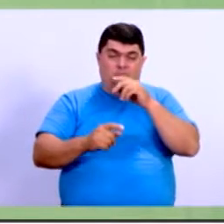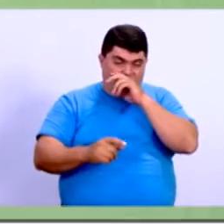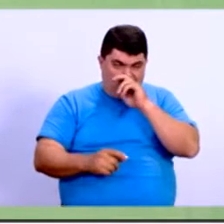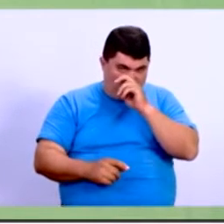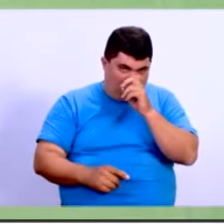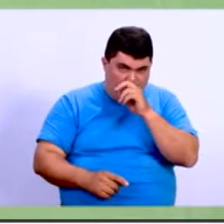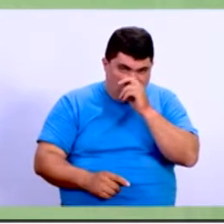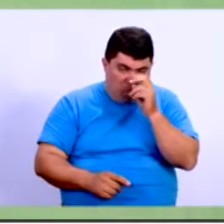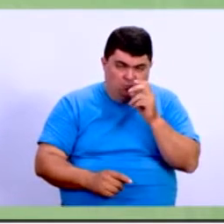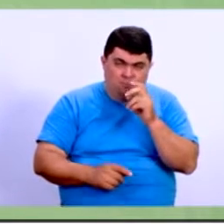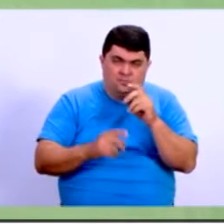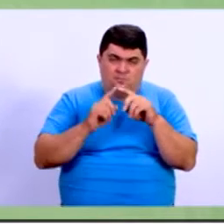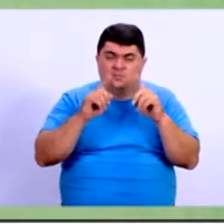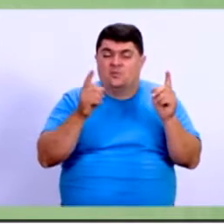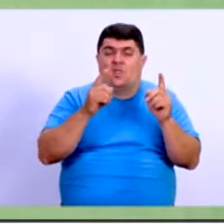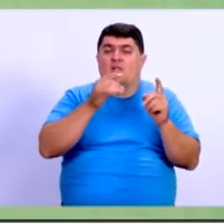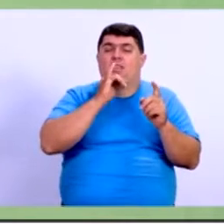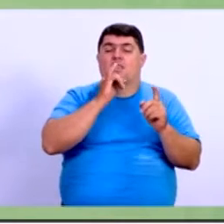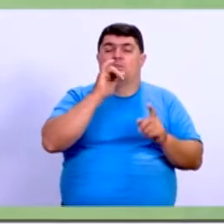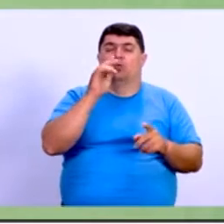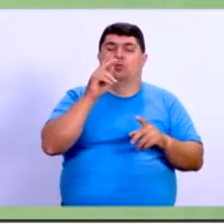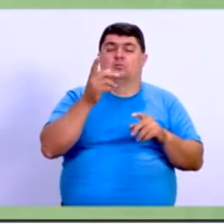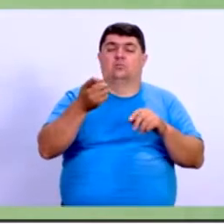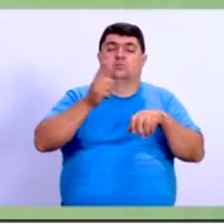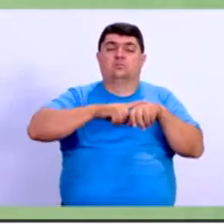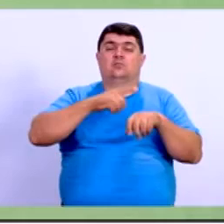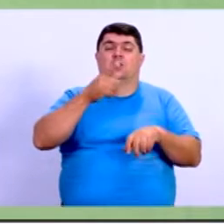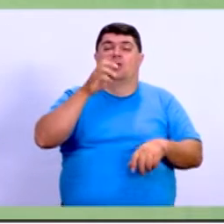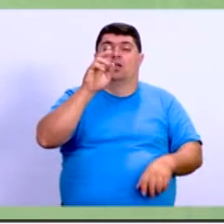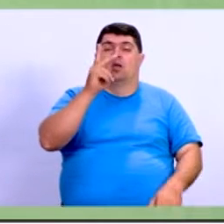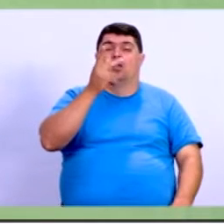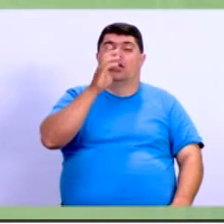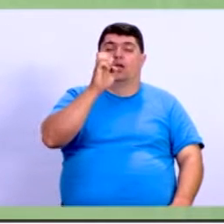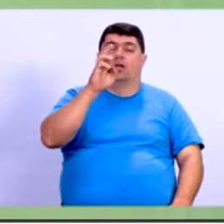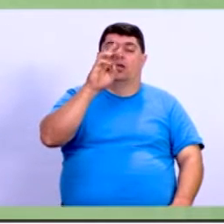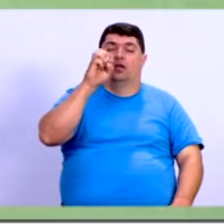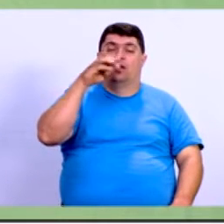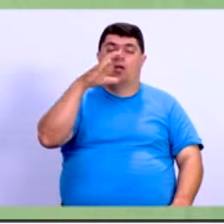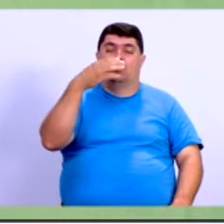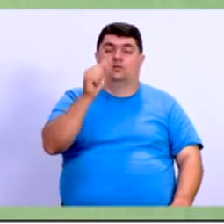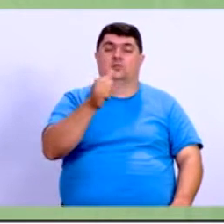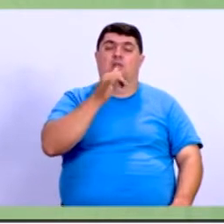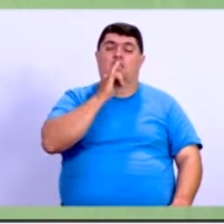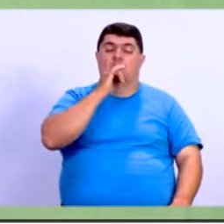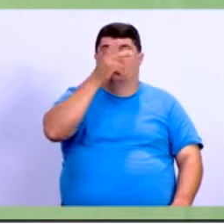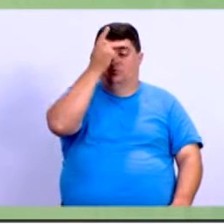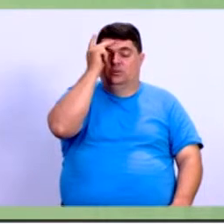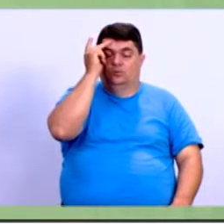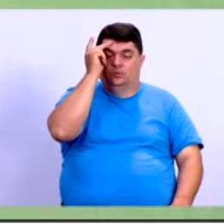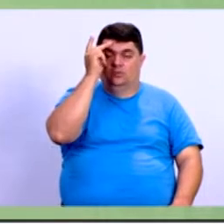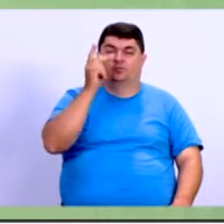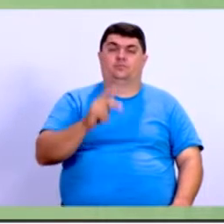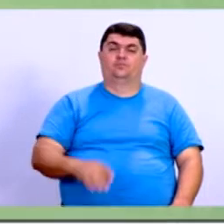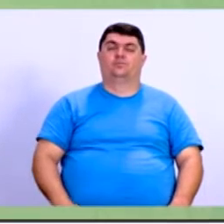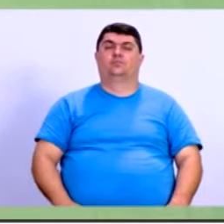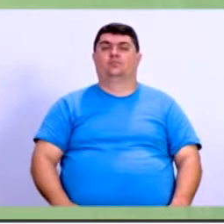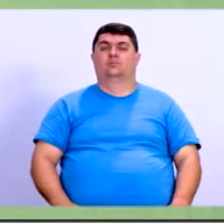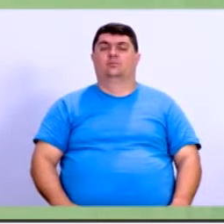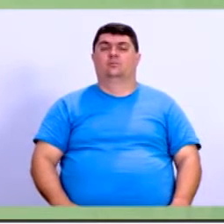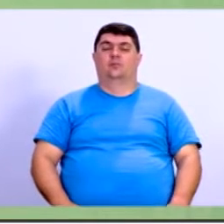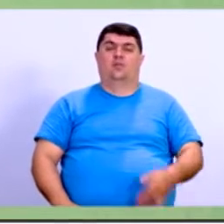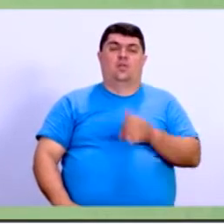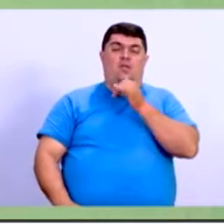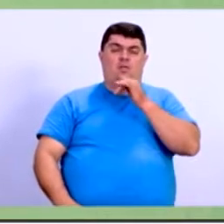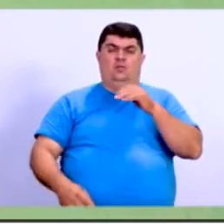Qual foi o exemplo que nós usamos em herança? Nós usamos o exemplo de herança de pessoa, certo? Nós tínhamos lá uma